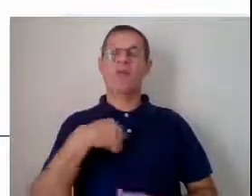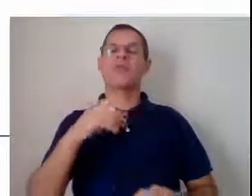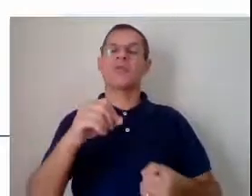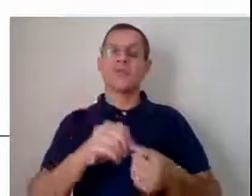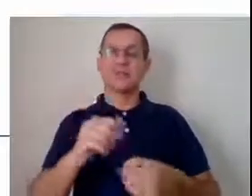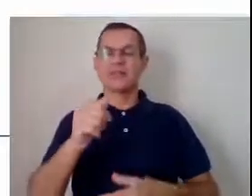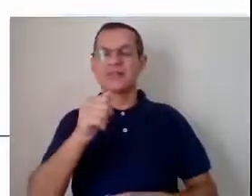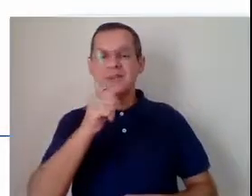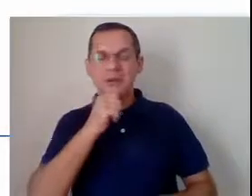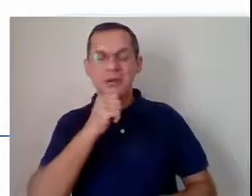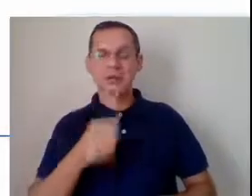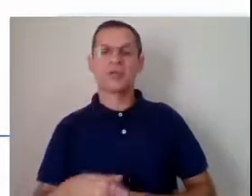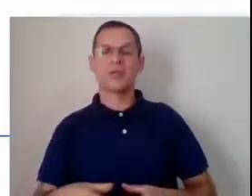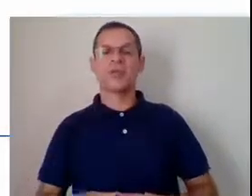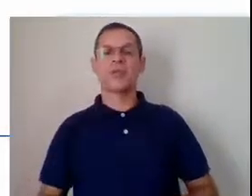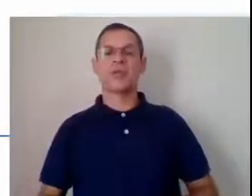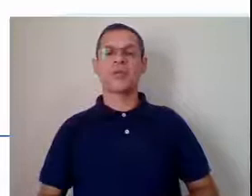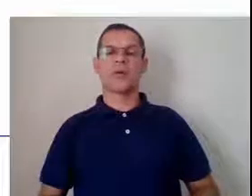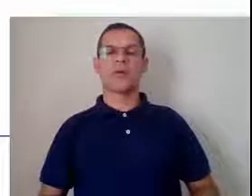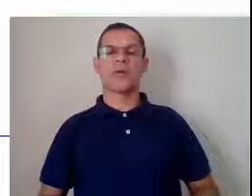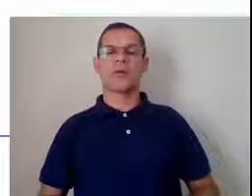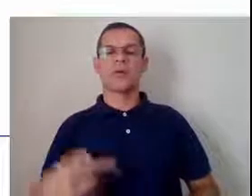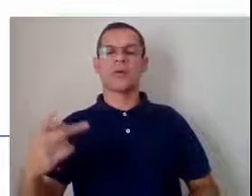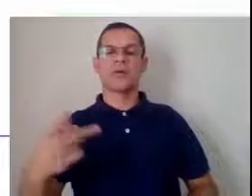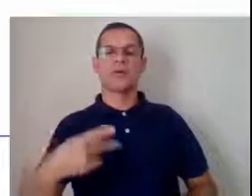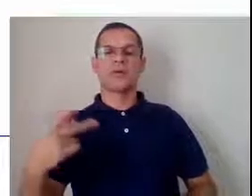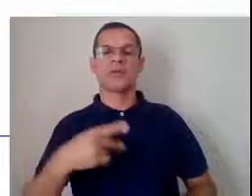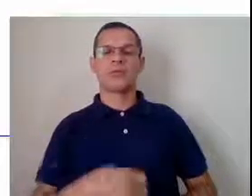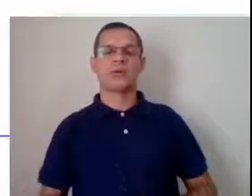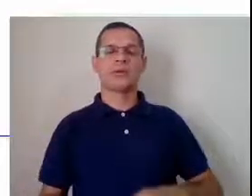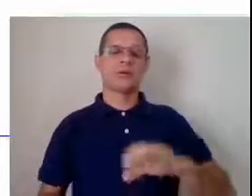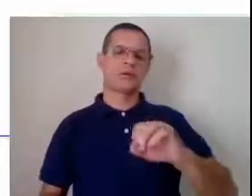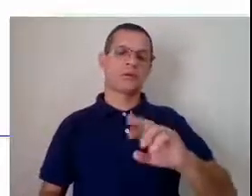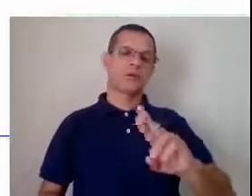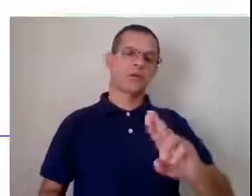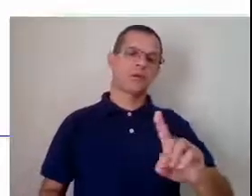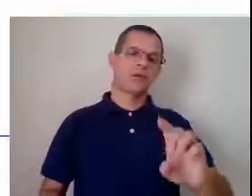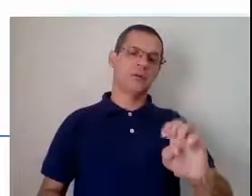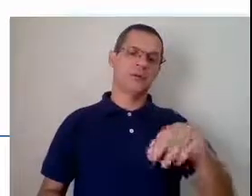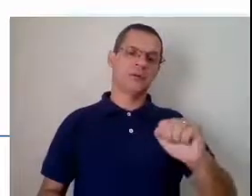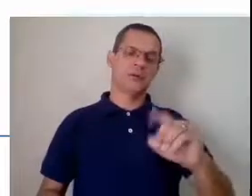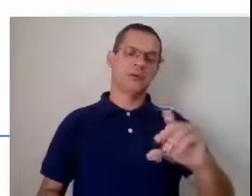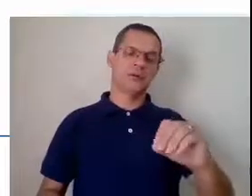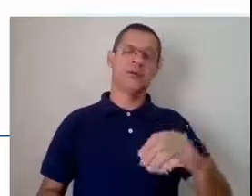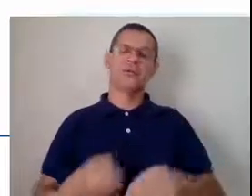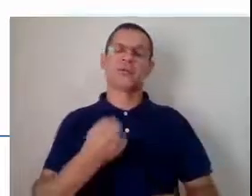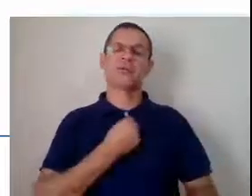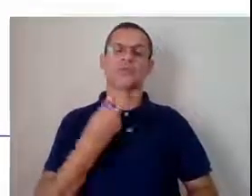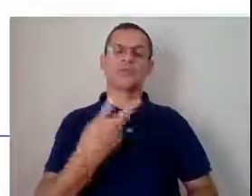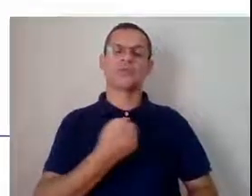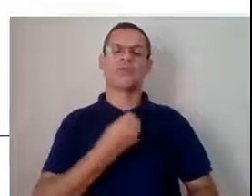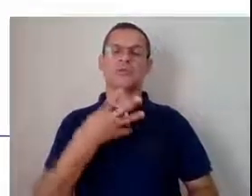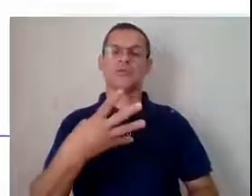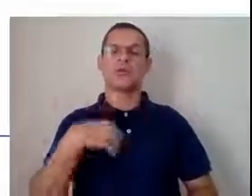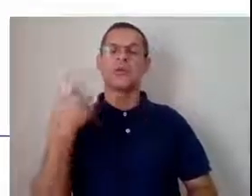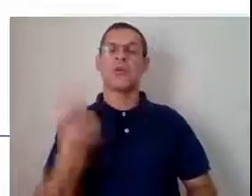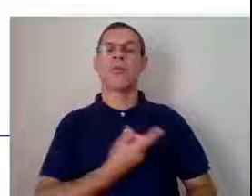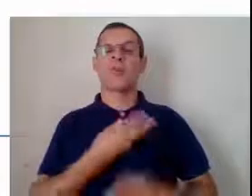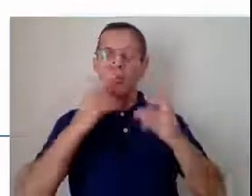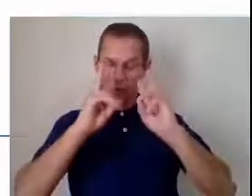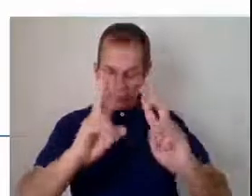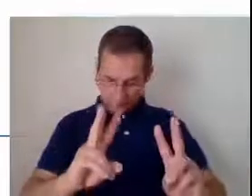posso formar aqui um par ordenado do número 2 e 4. Opa, nós vamos